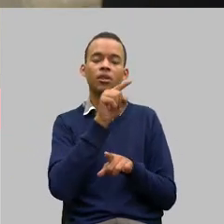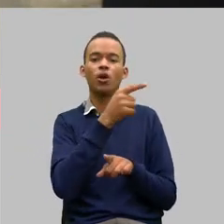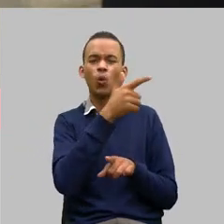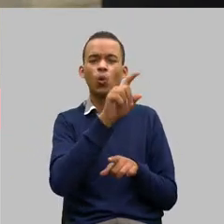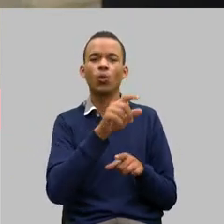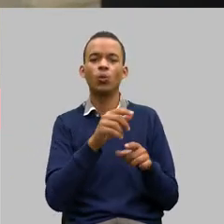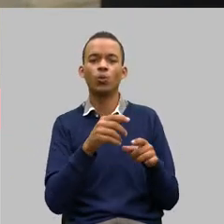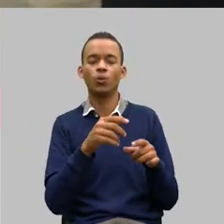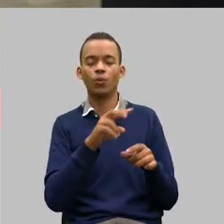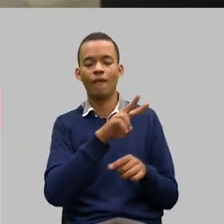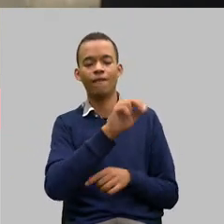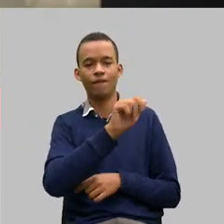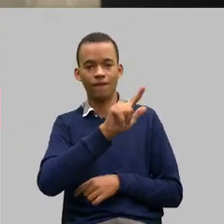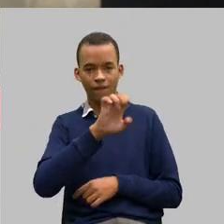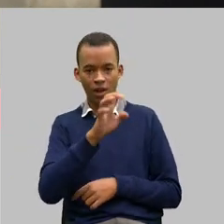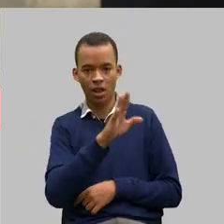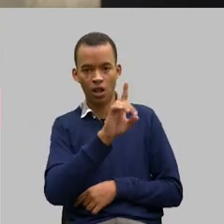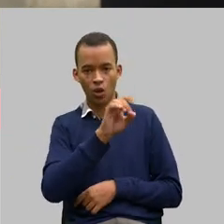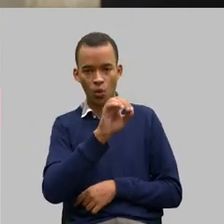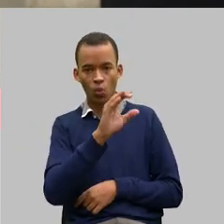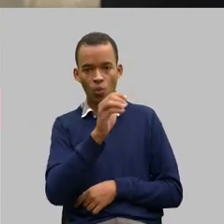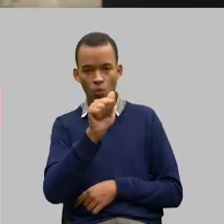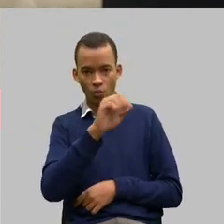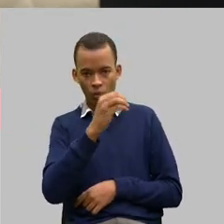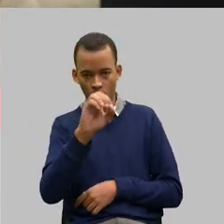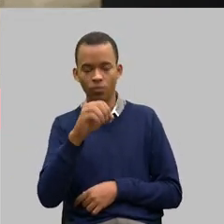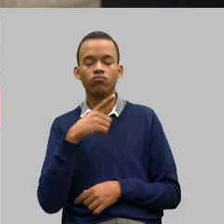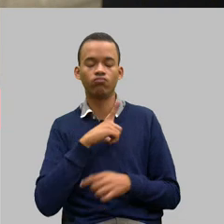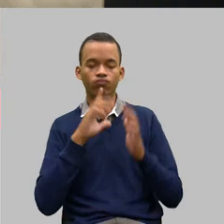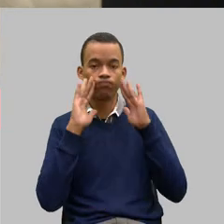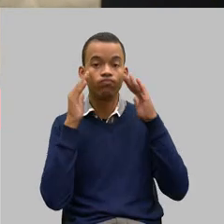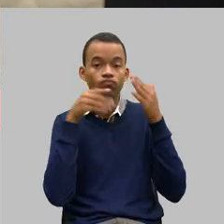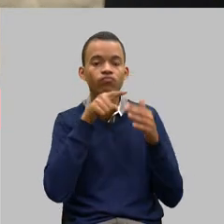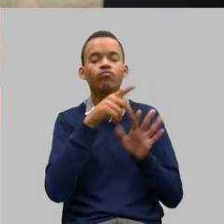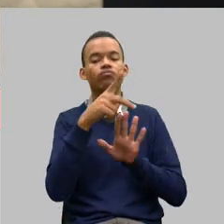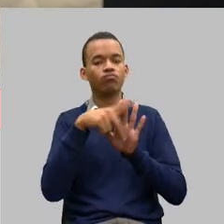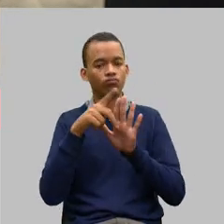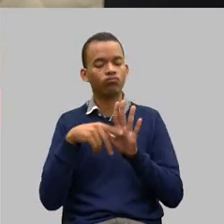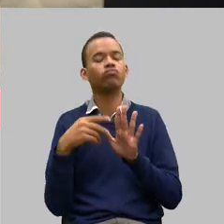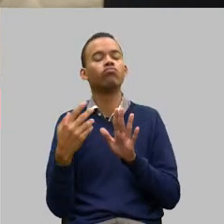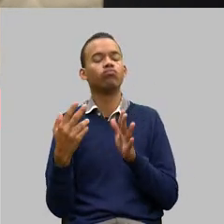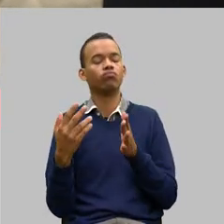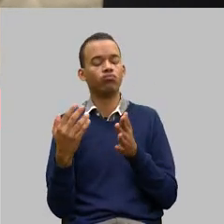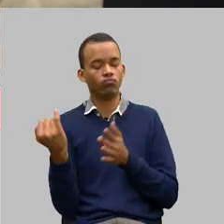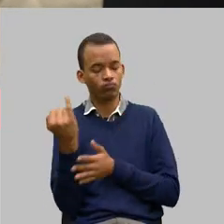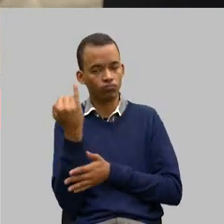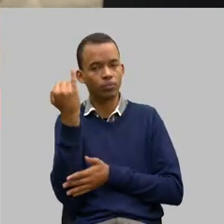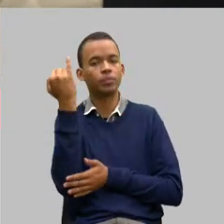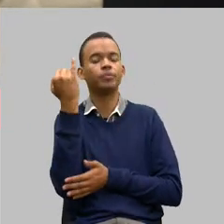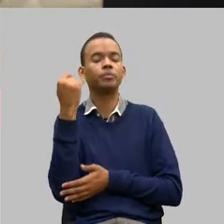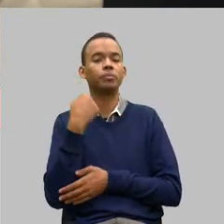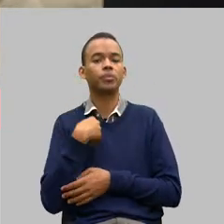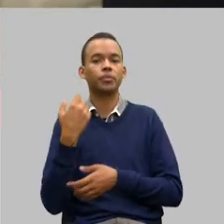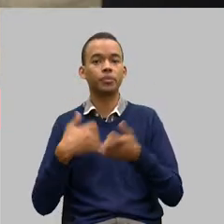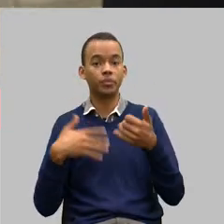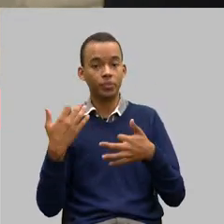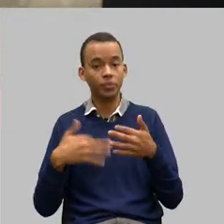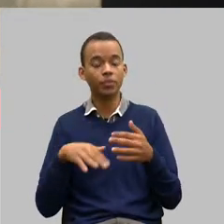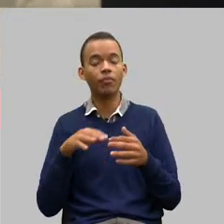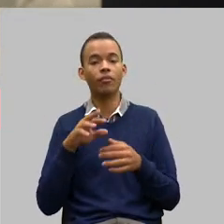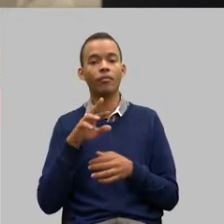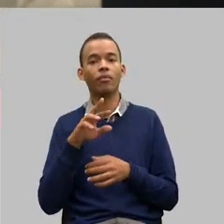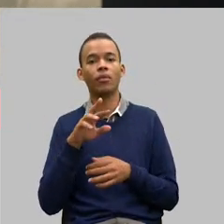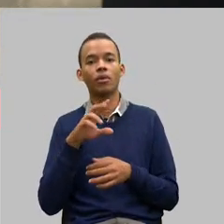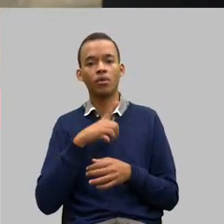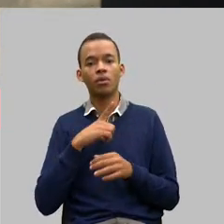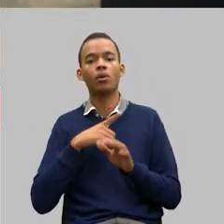sob o guarda-chuva da seinfra e tem tocado projetos muito relevantes aí eu destaco aqui em relação à rmbh né o